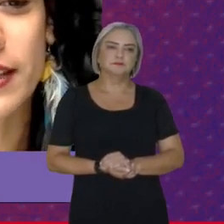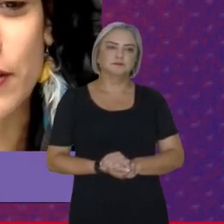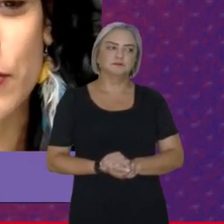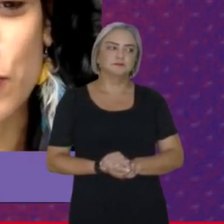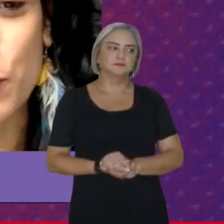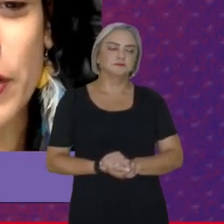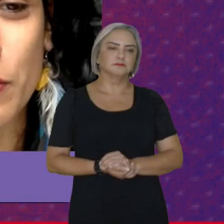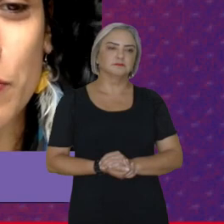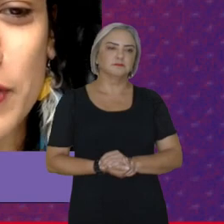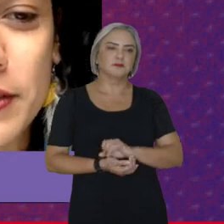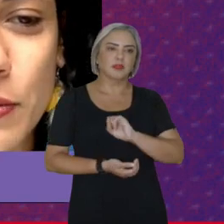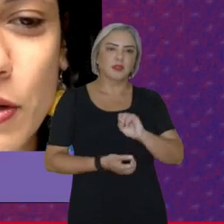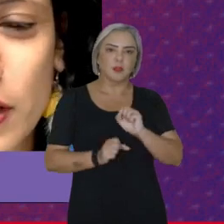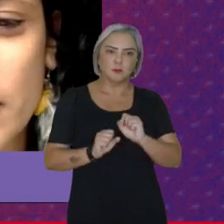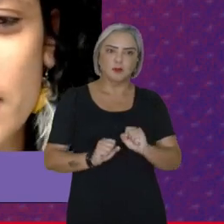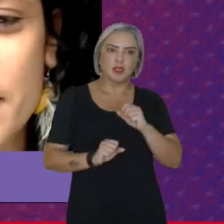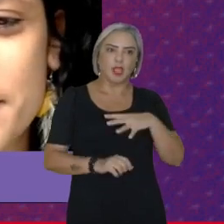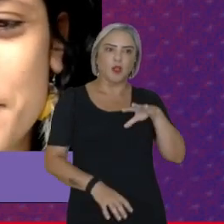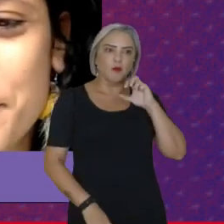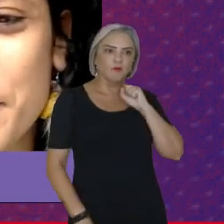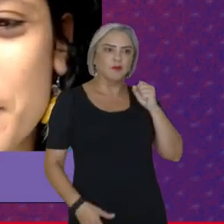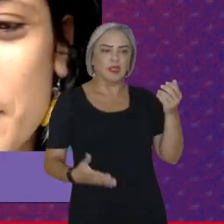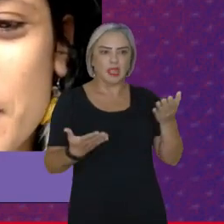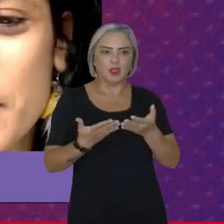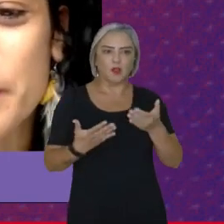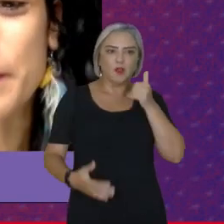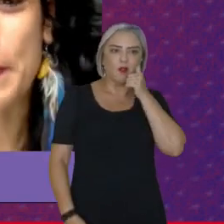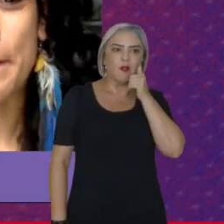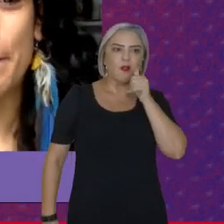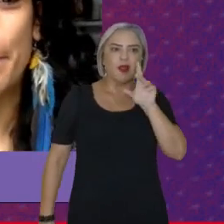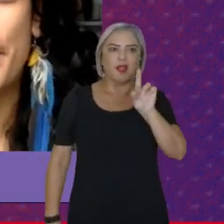Se eu puder, então, se a gente puder ouvir, então, agora a Denise.